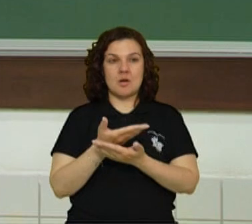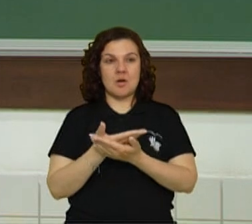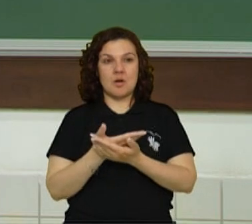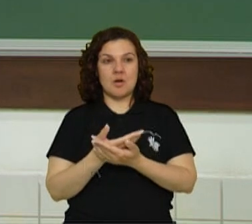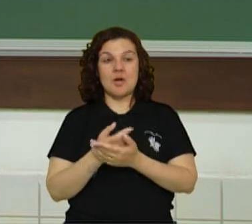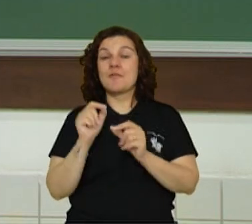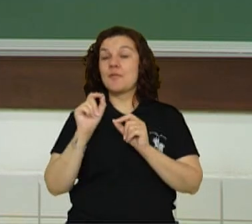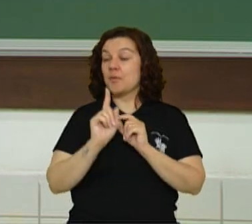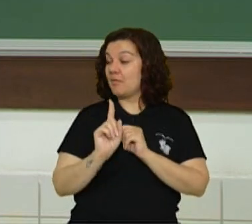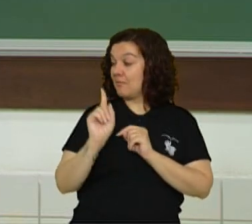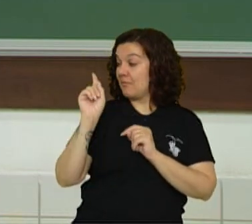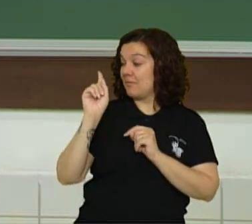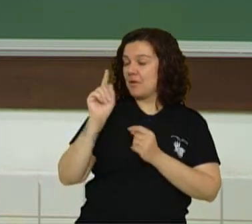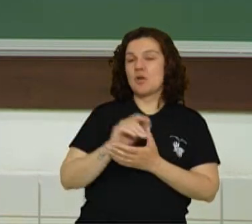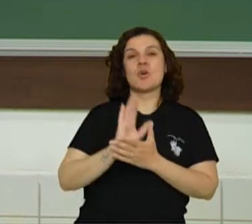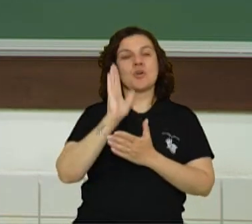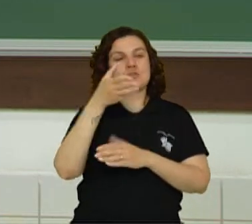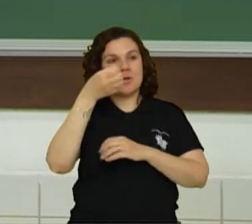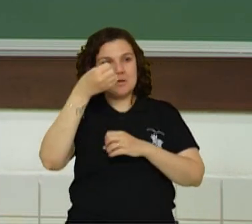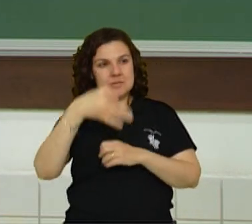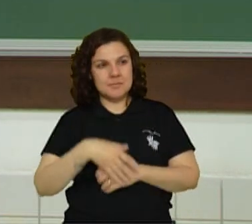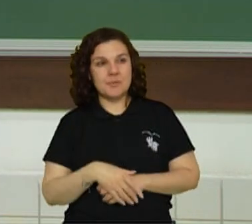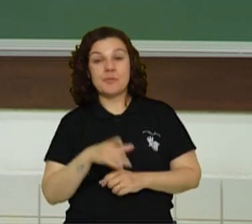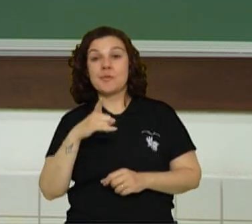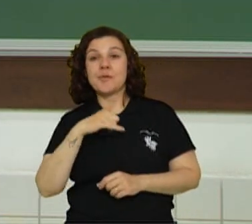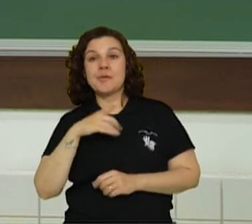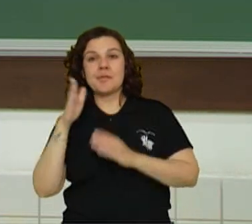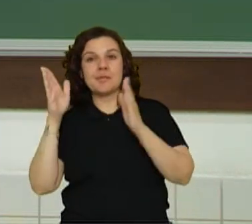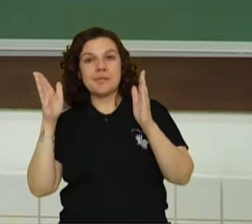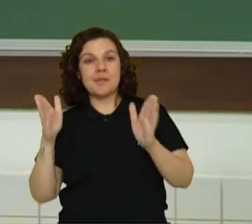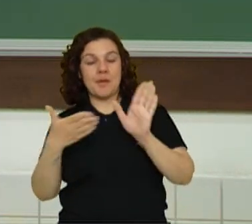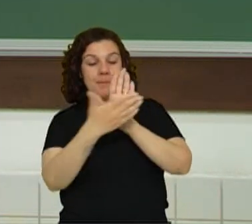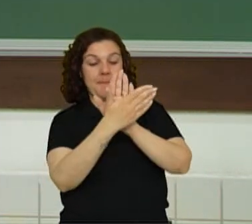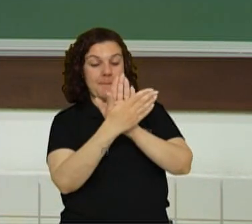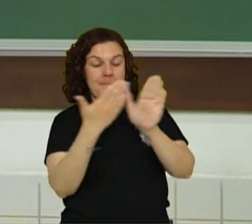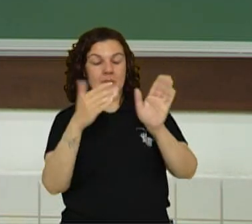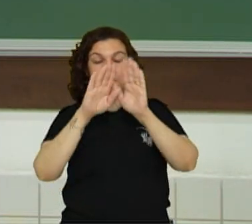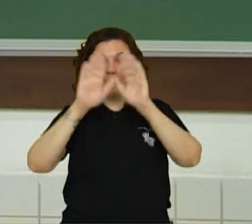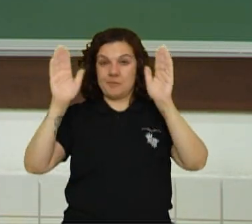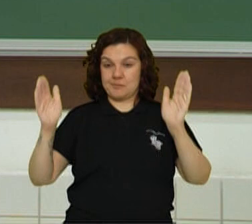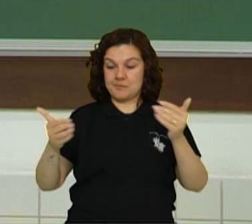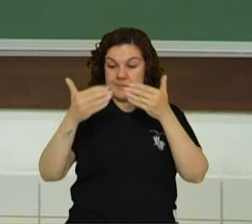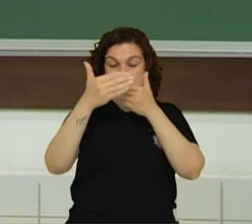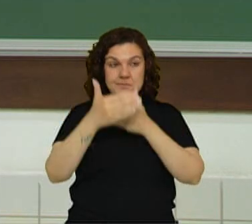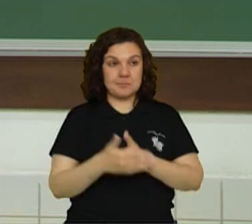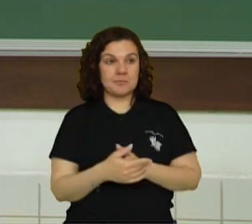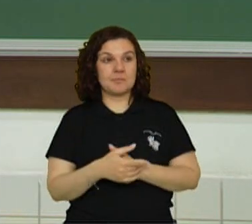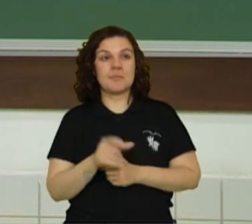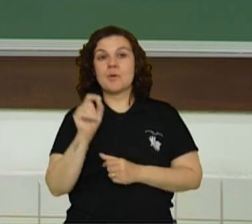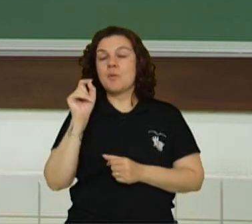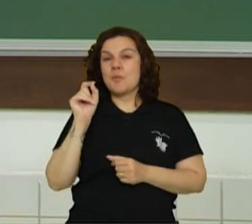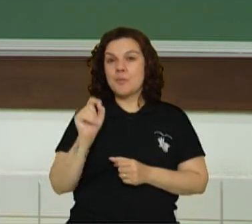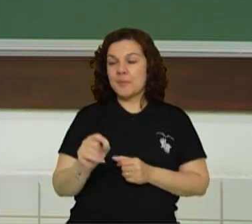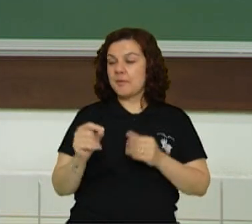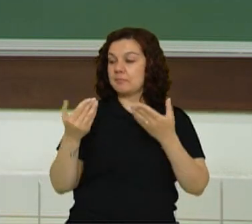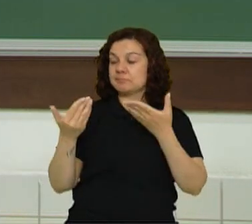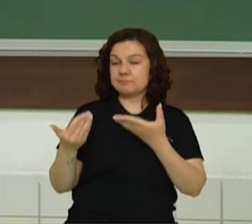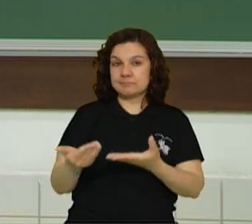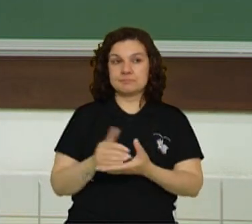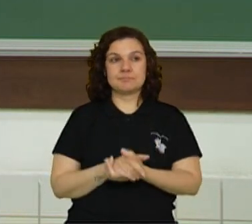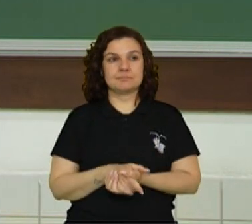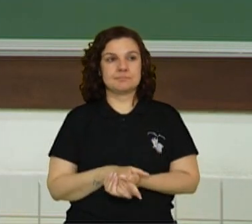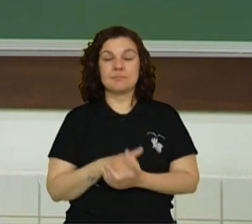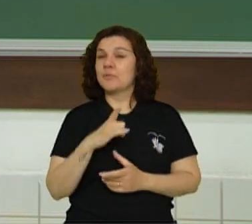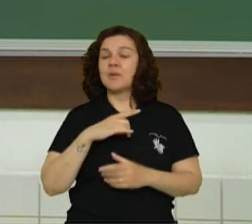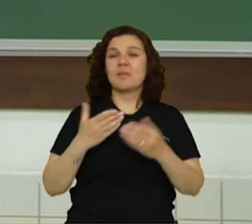os polígonos regulares. Eu falei lá no início da aula, o que tem a ver a geometria plana com a geometria espacial? O que o polígono regular tem a ver com o